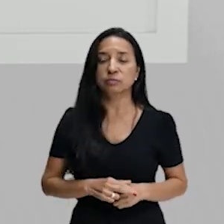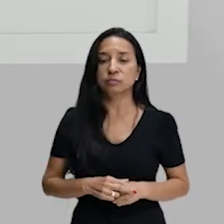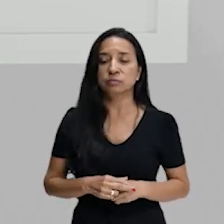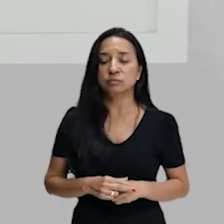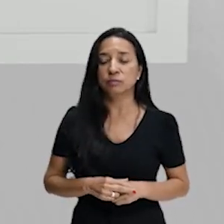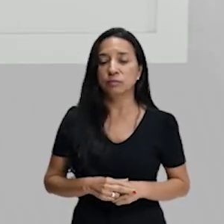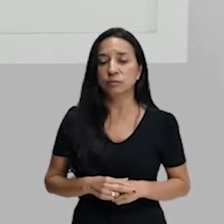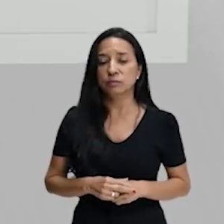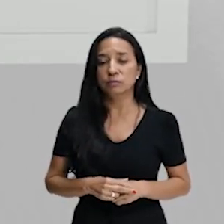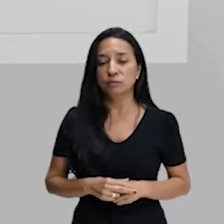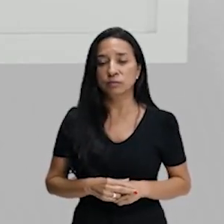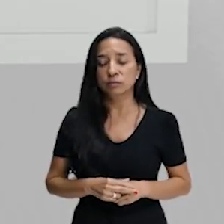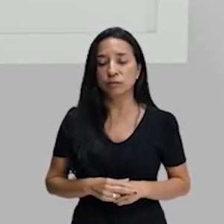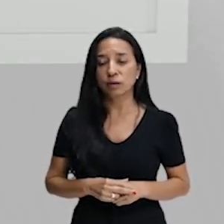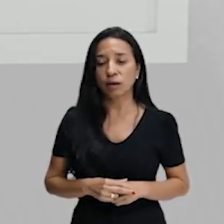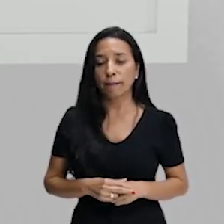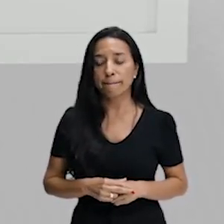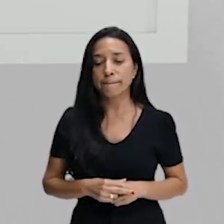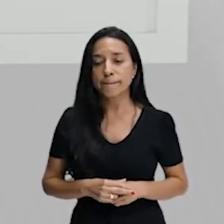Bom,